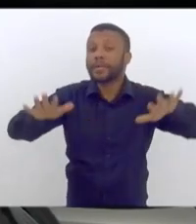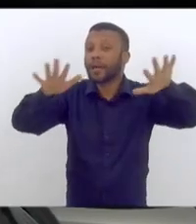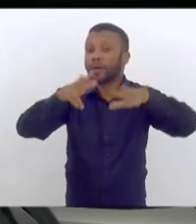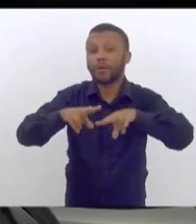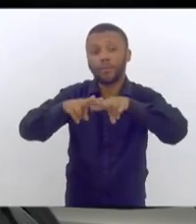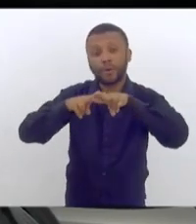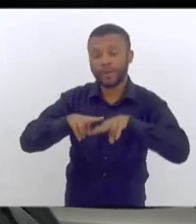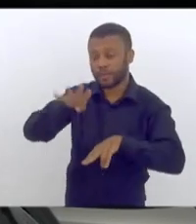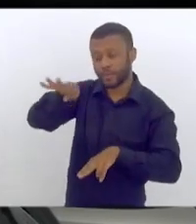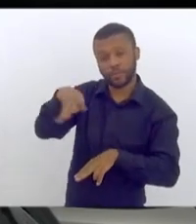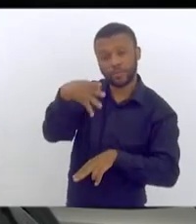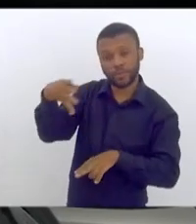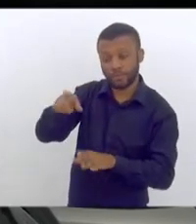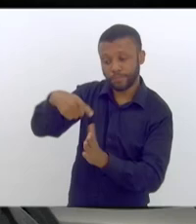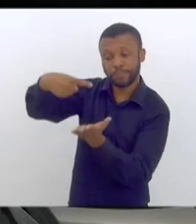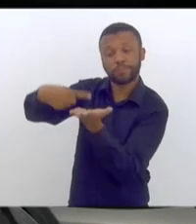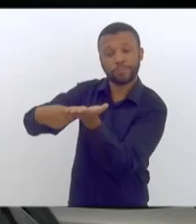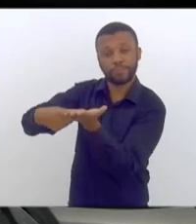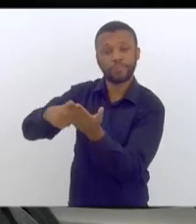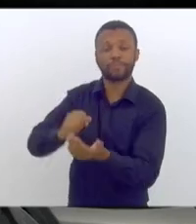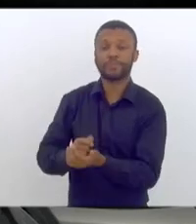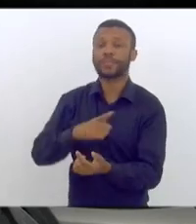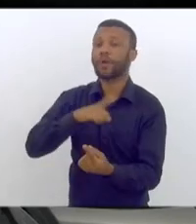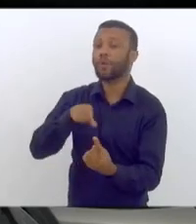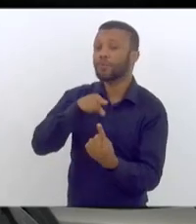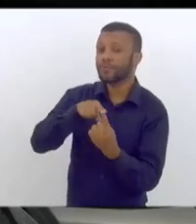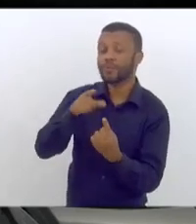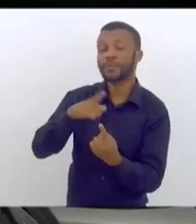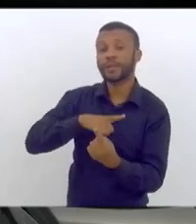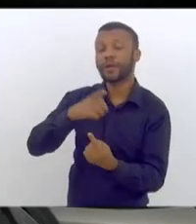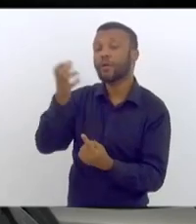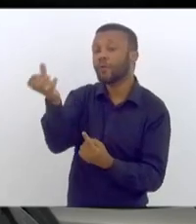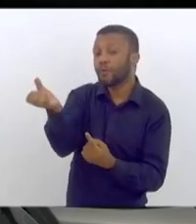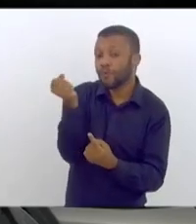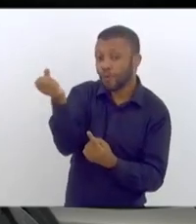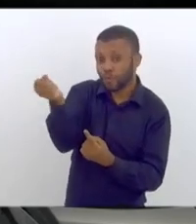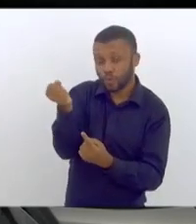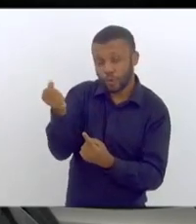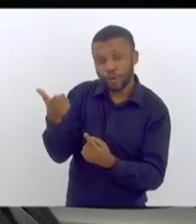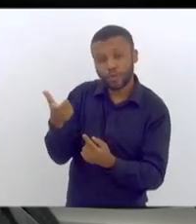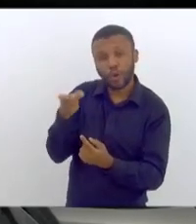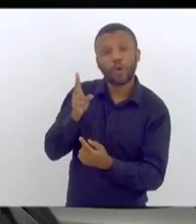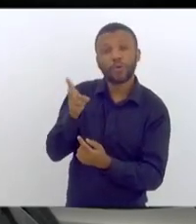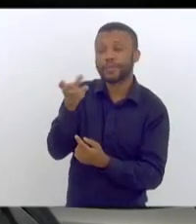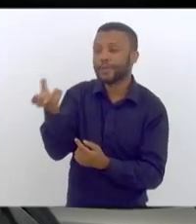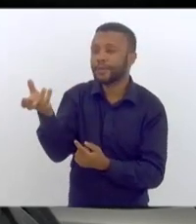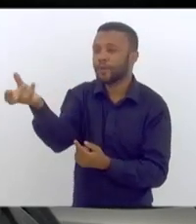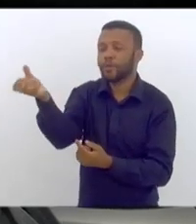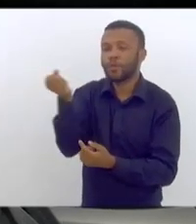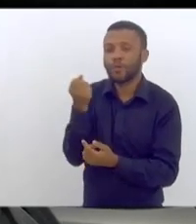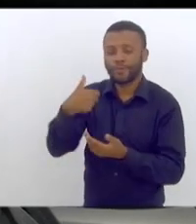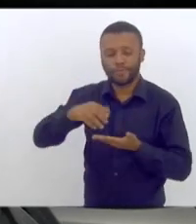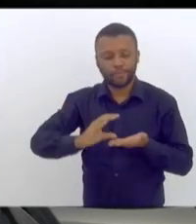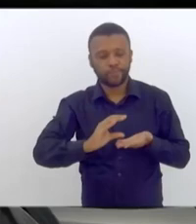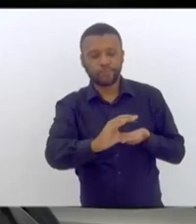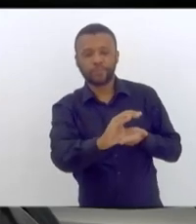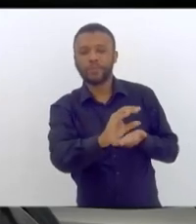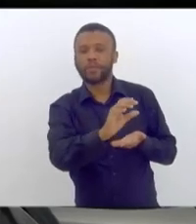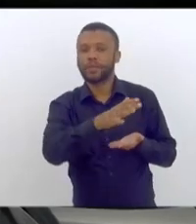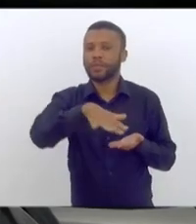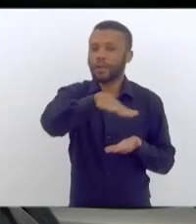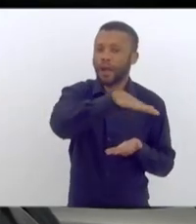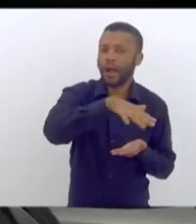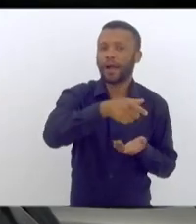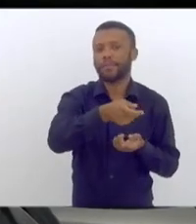é que Visa tornar o fundo operacional novamente né Então aqui tem uma série de alterações é